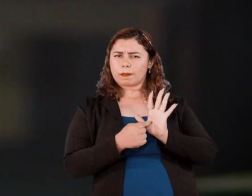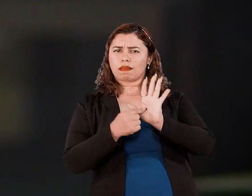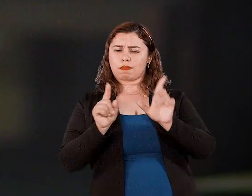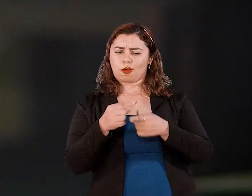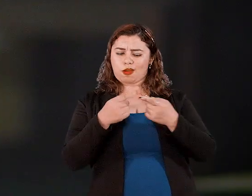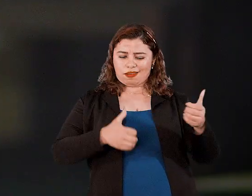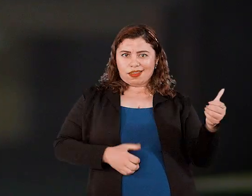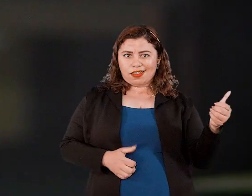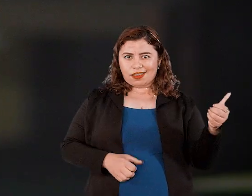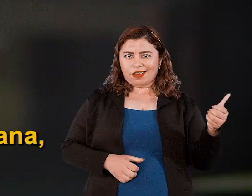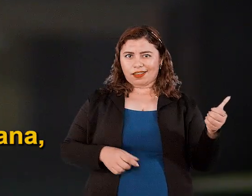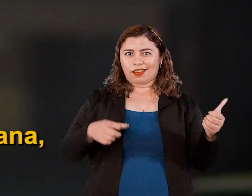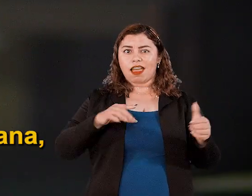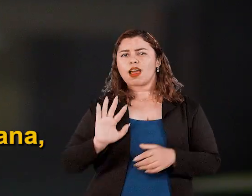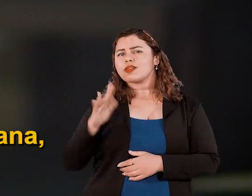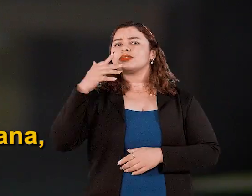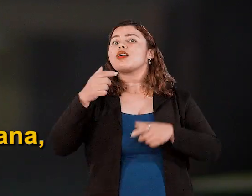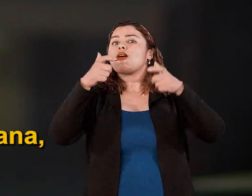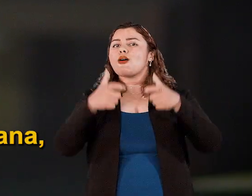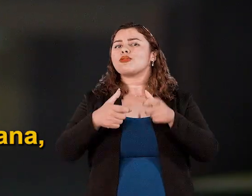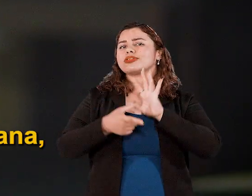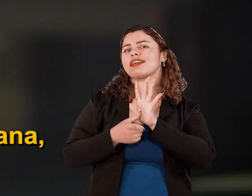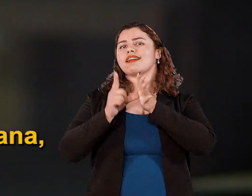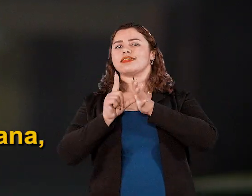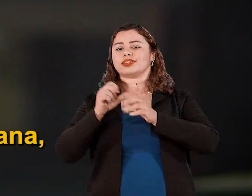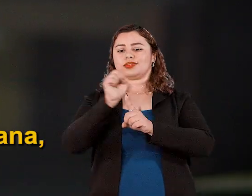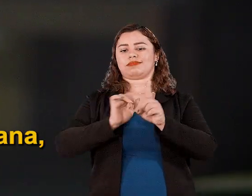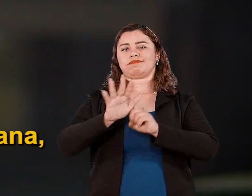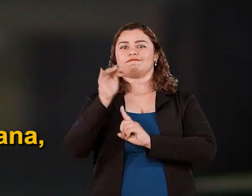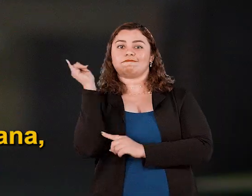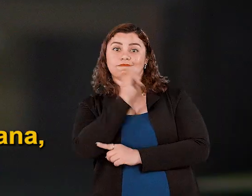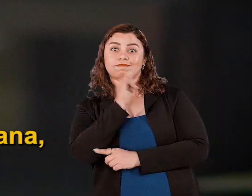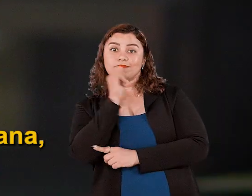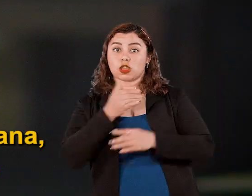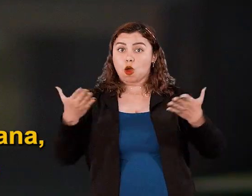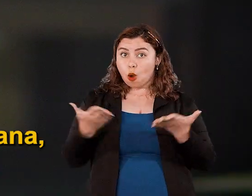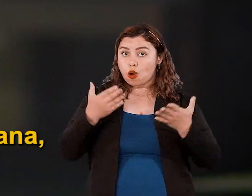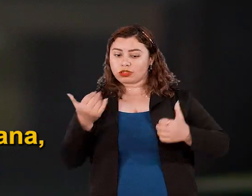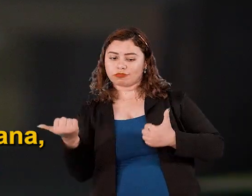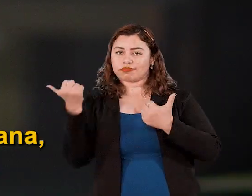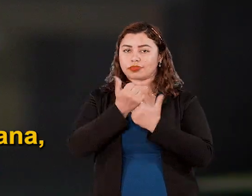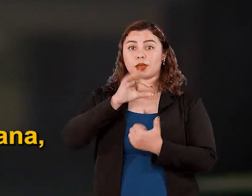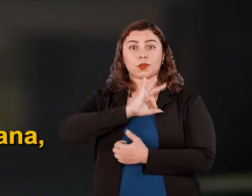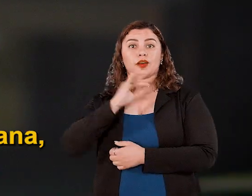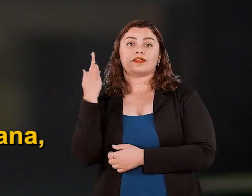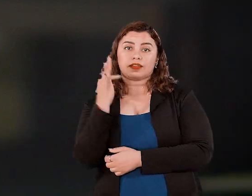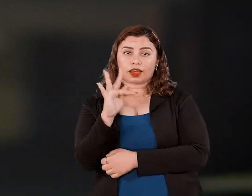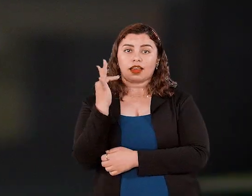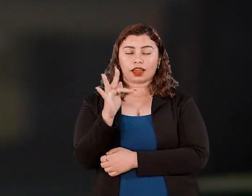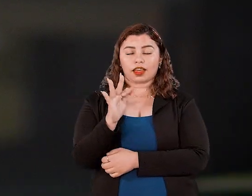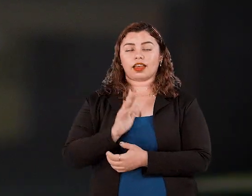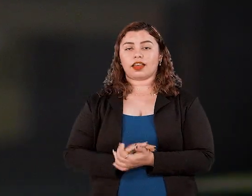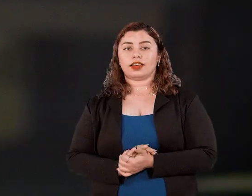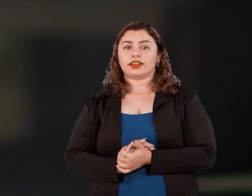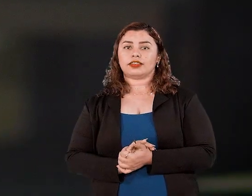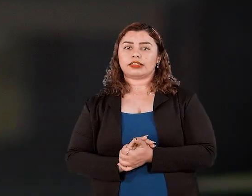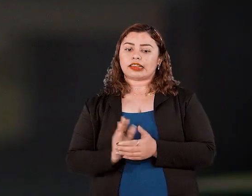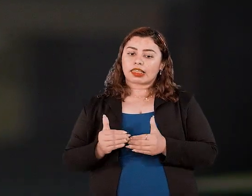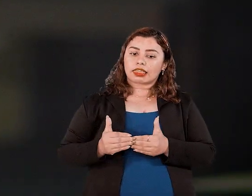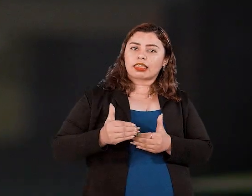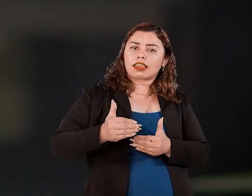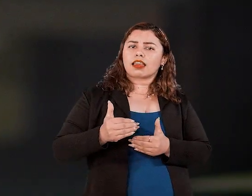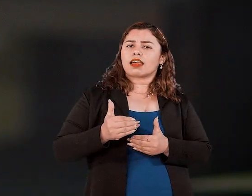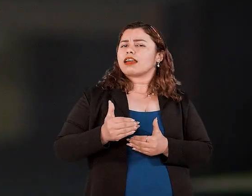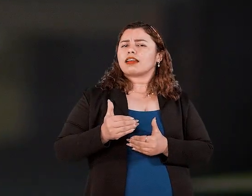último concerto de violão que ele deu foi na Sociedade Italiana, onde hoje é a Polícia Federal,